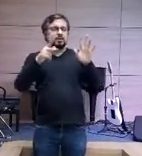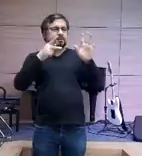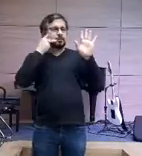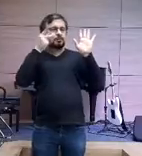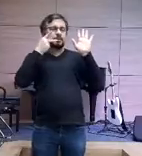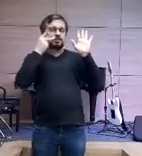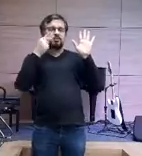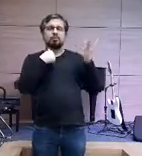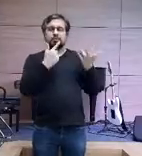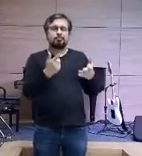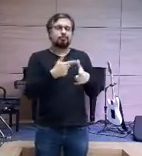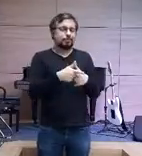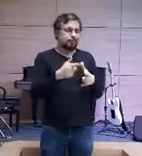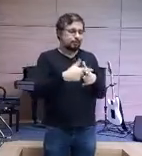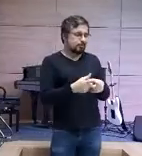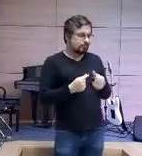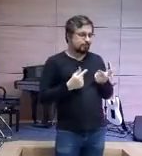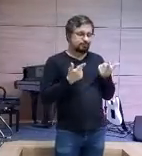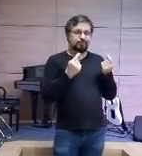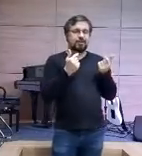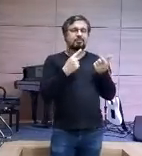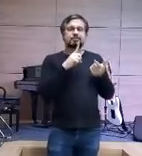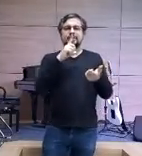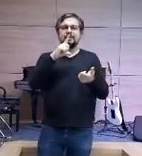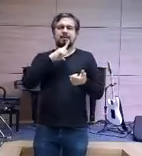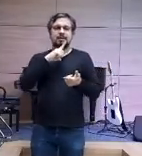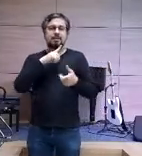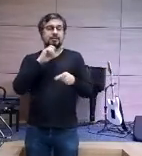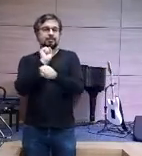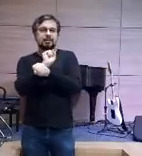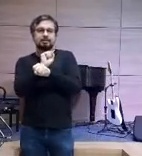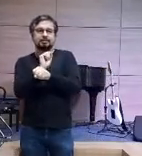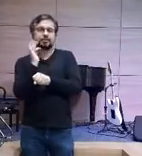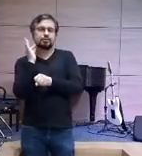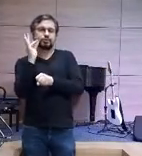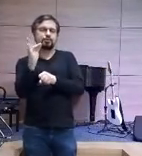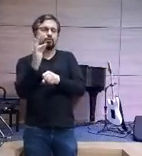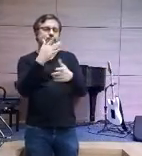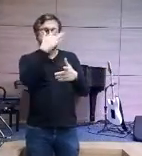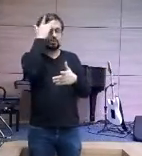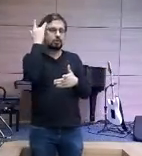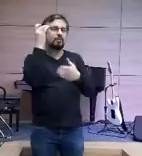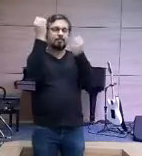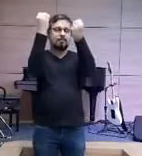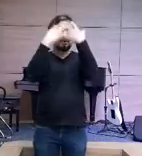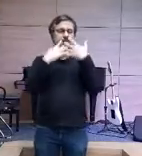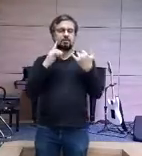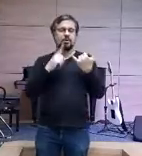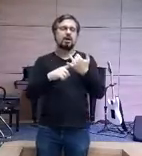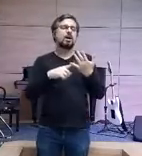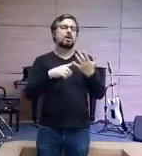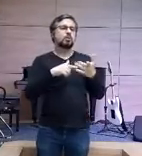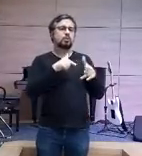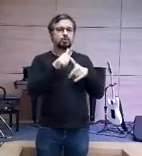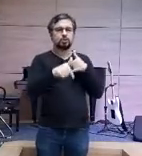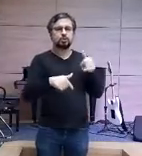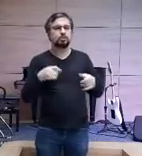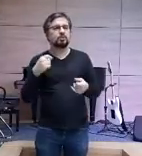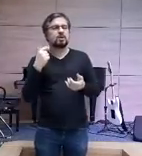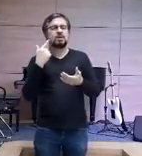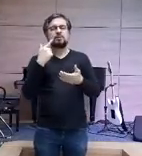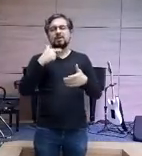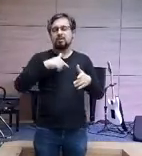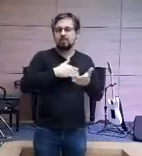puxa eu tô numa crise financeira e aparece uma esperança de um negócio ou alguém que vai abençoar você ou você